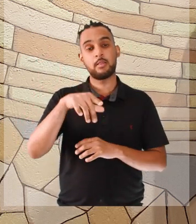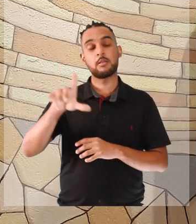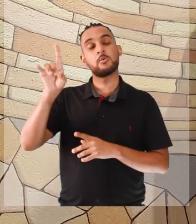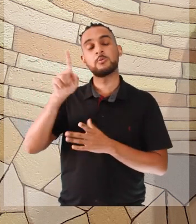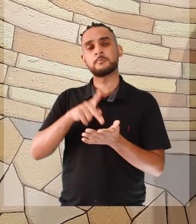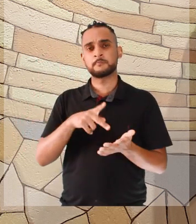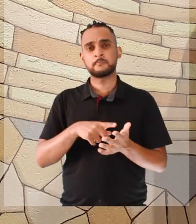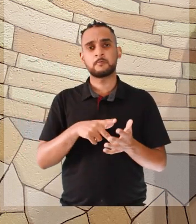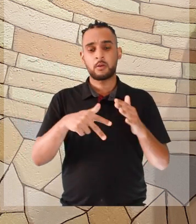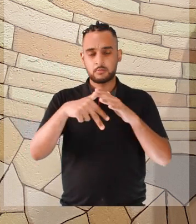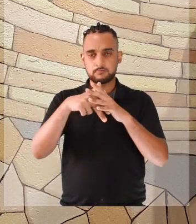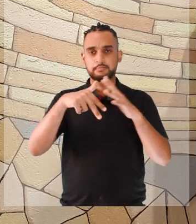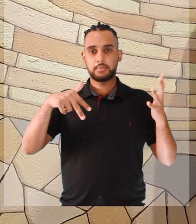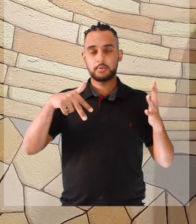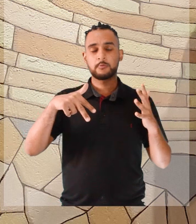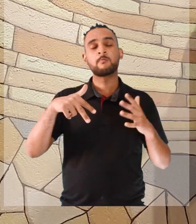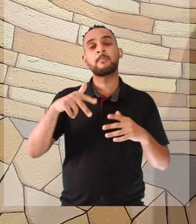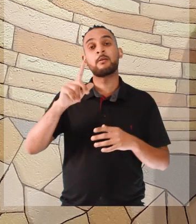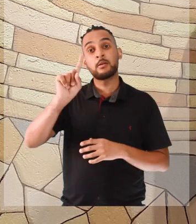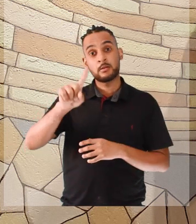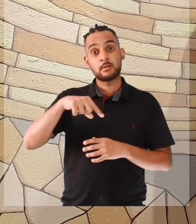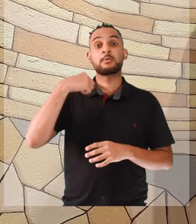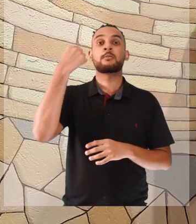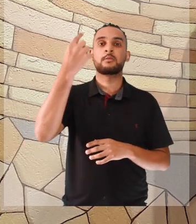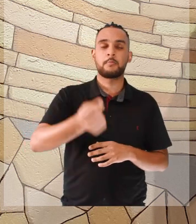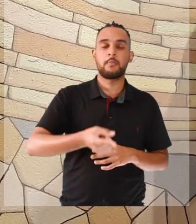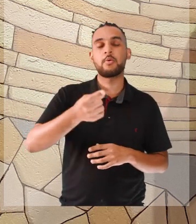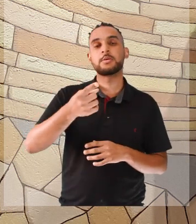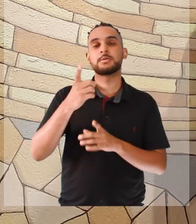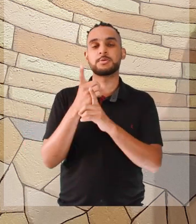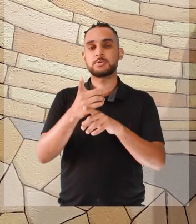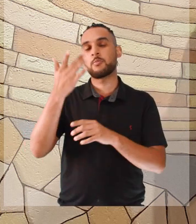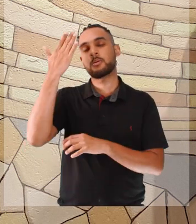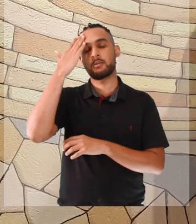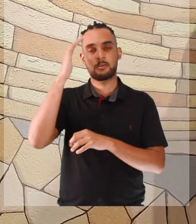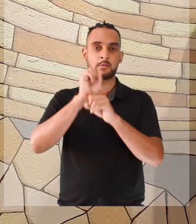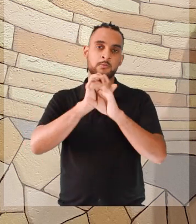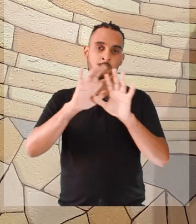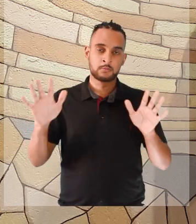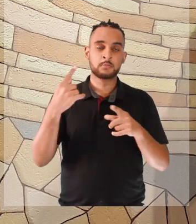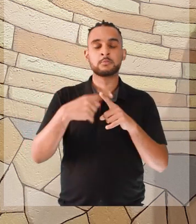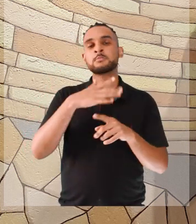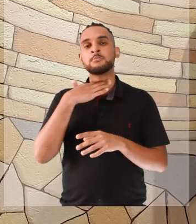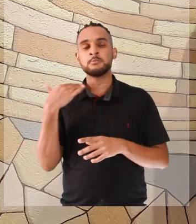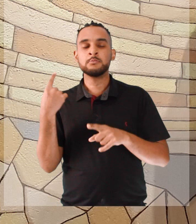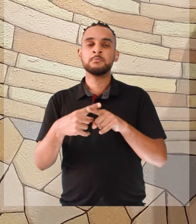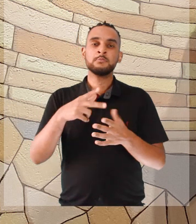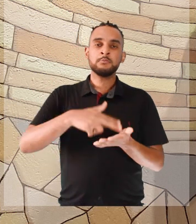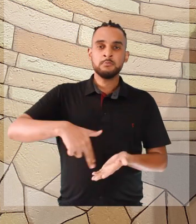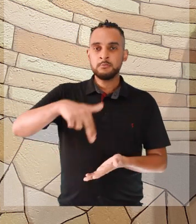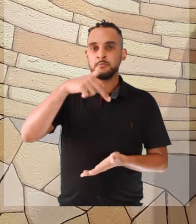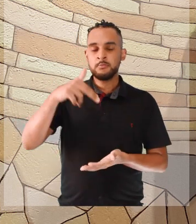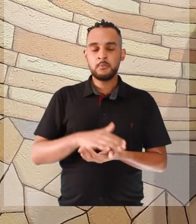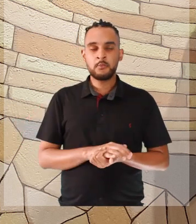do seu Filho. A transfiguração de Cristo deveria mais tarde ajudar os discípulos a compreender a sua morte e a